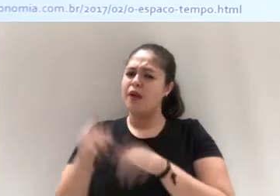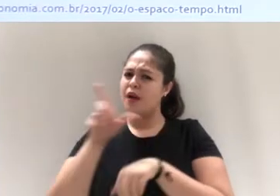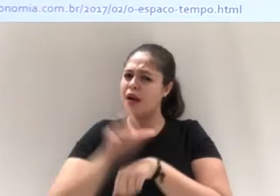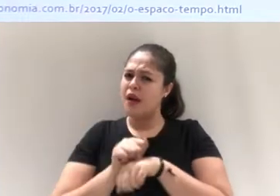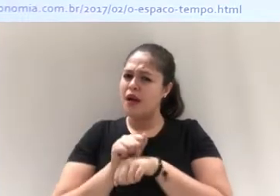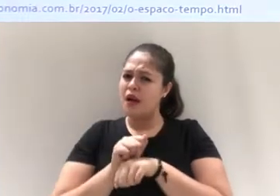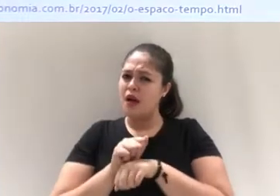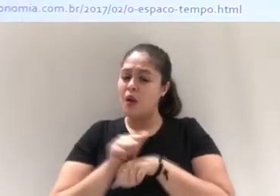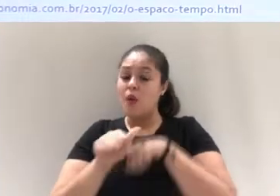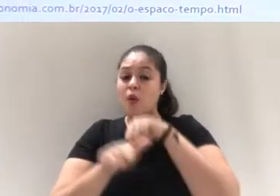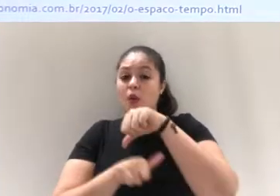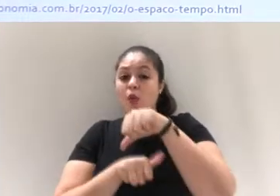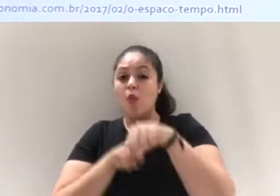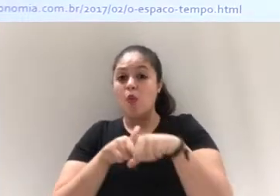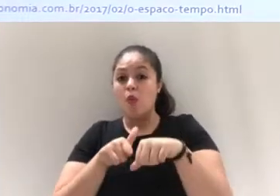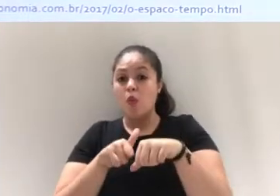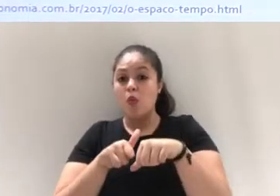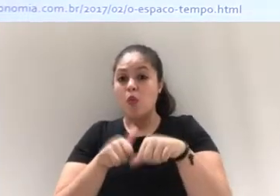o espaço-tempo.